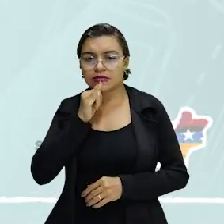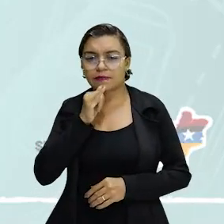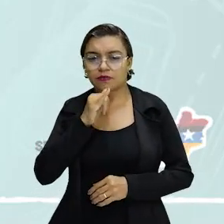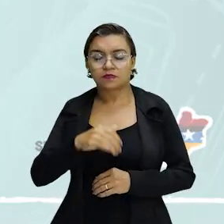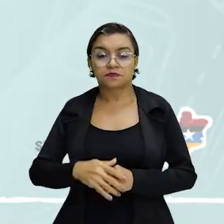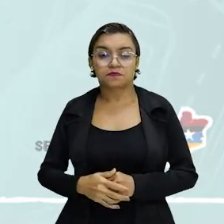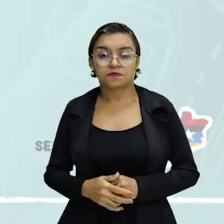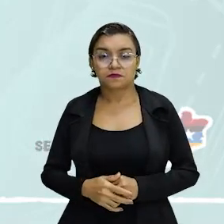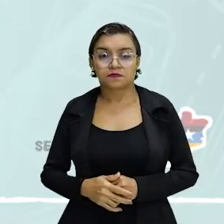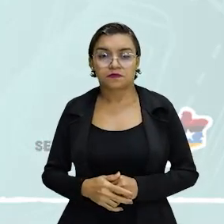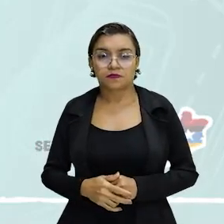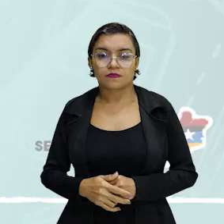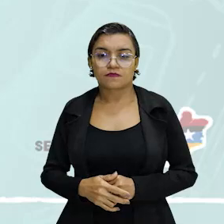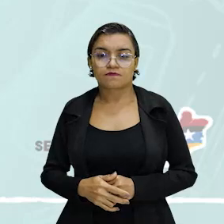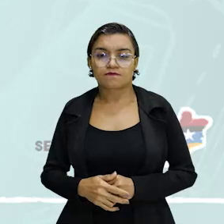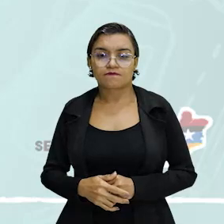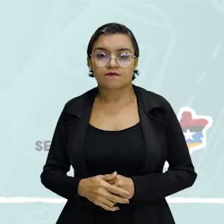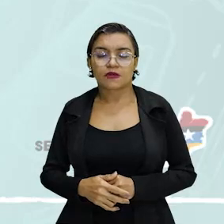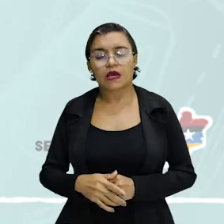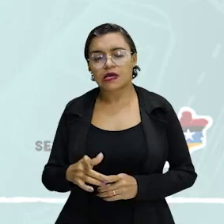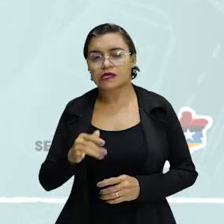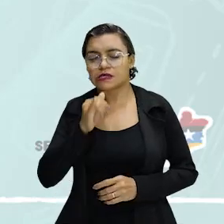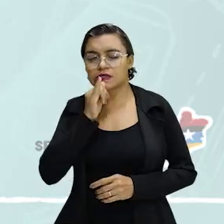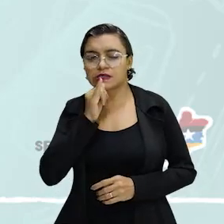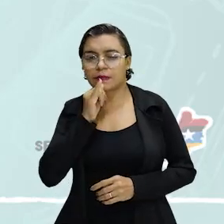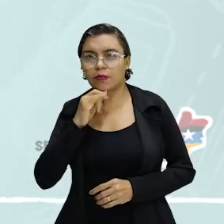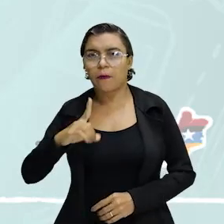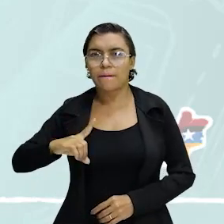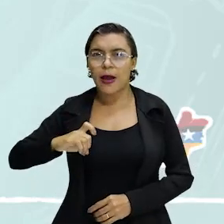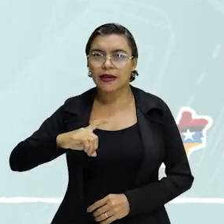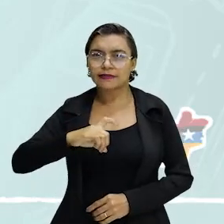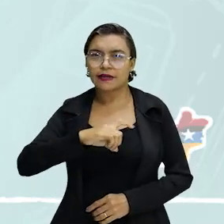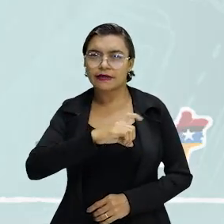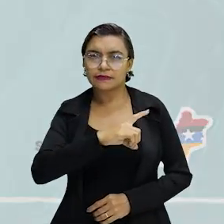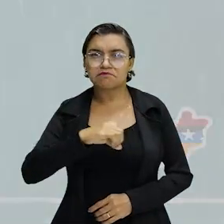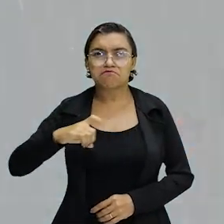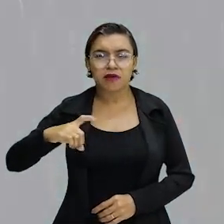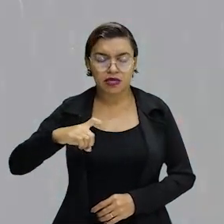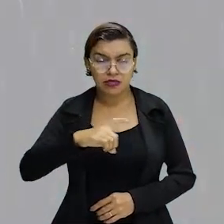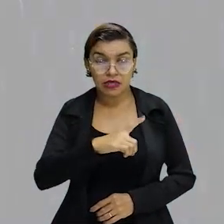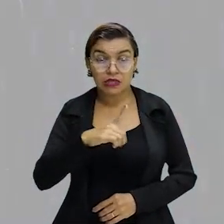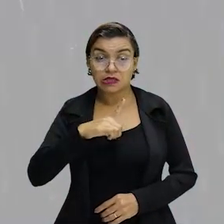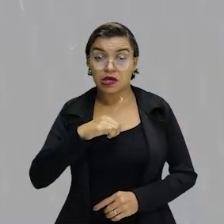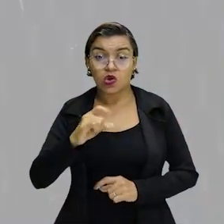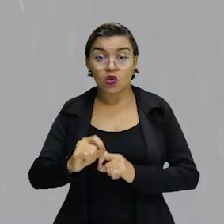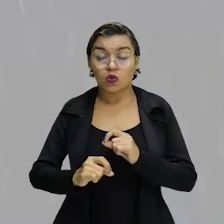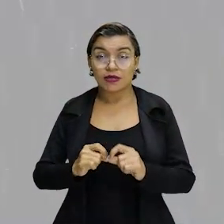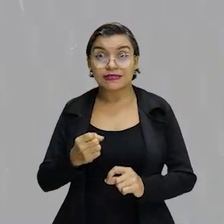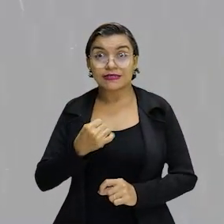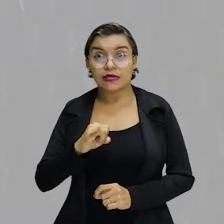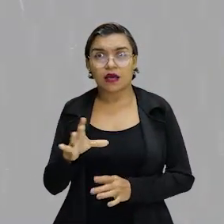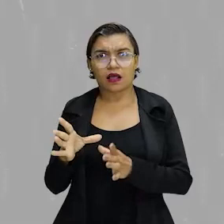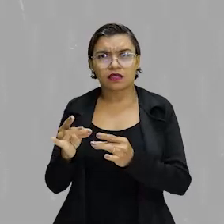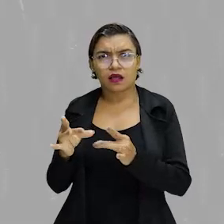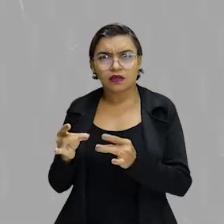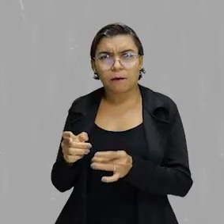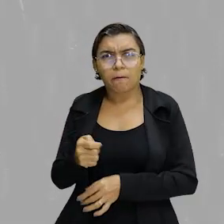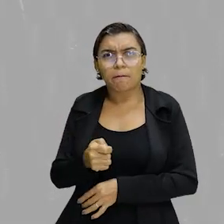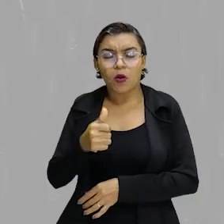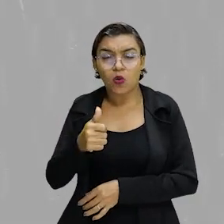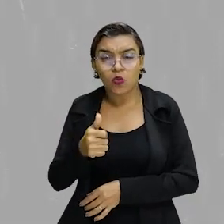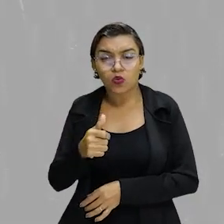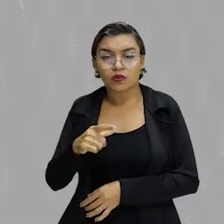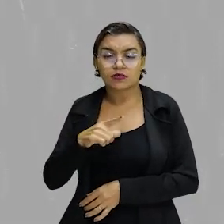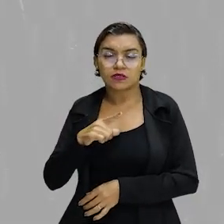ambiente que não está muito legal, que tem poucos nutrientes disponíveis, pouca umidade, o que ela vai sofrer?